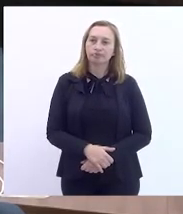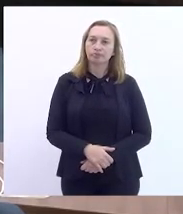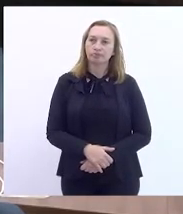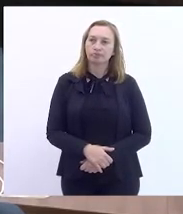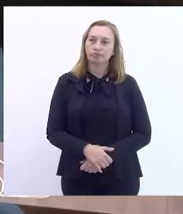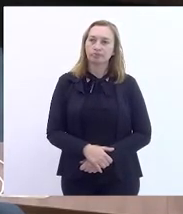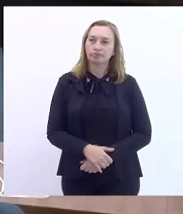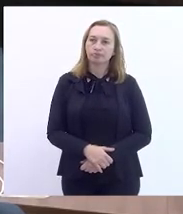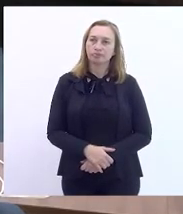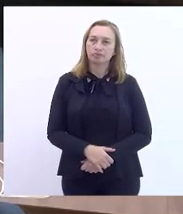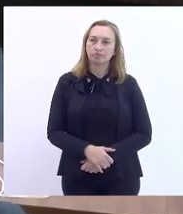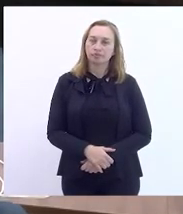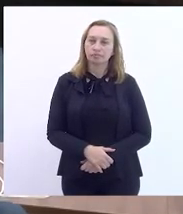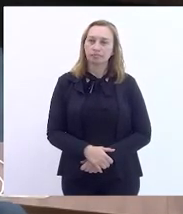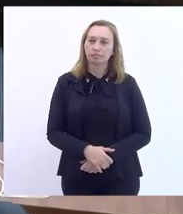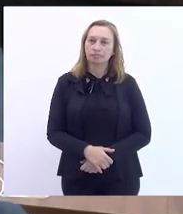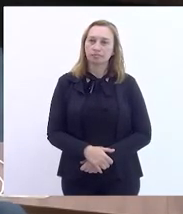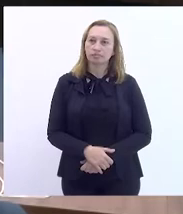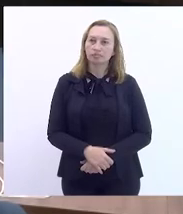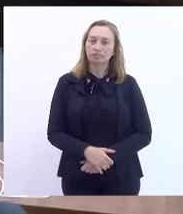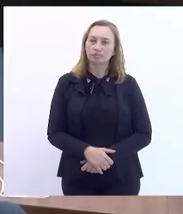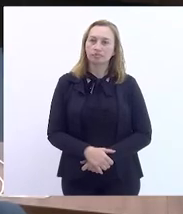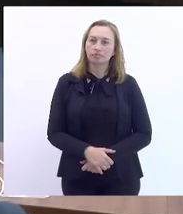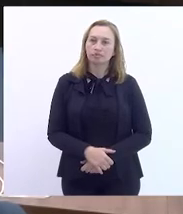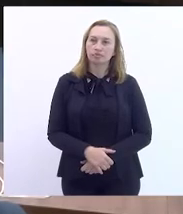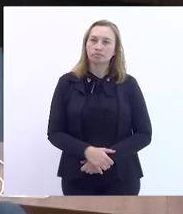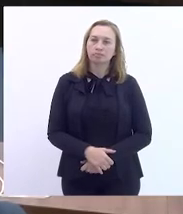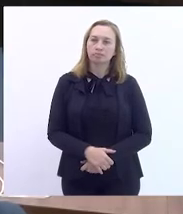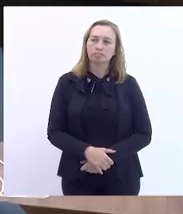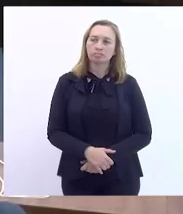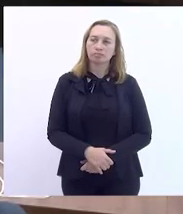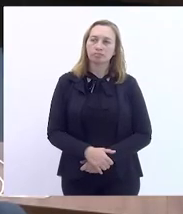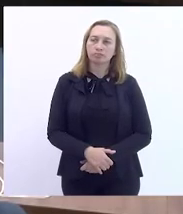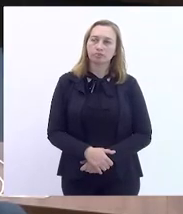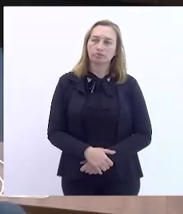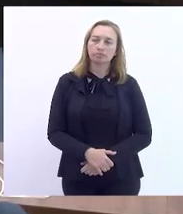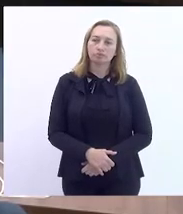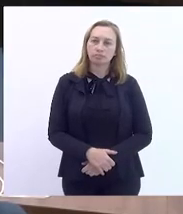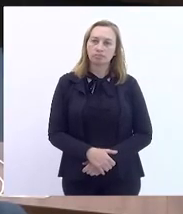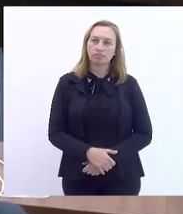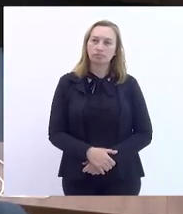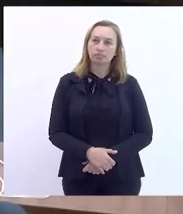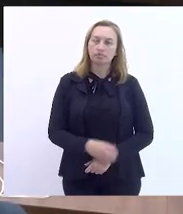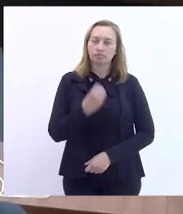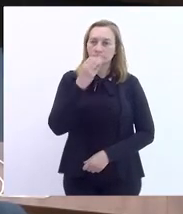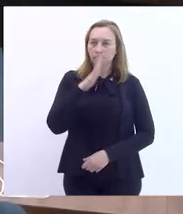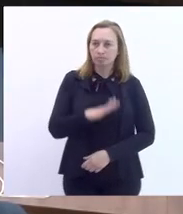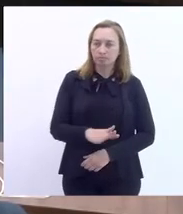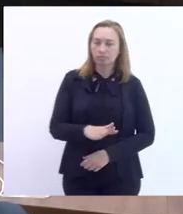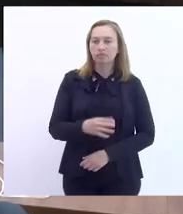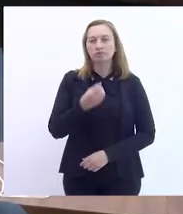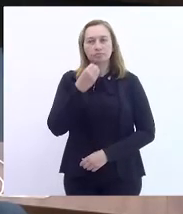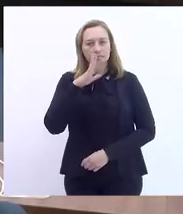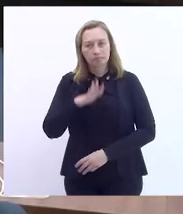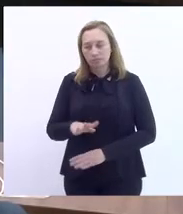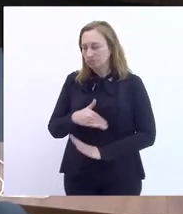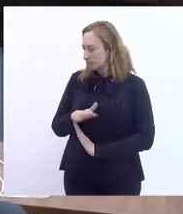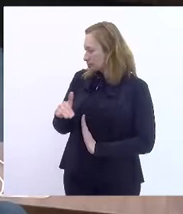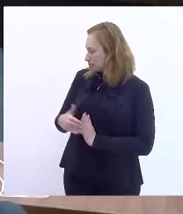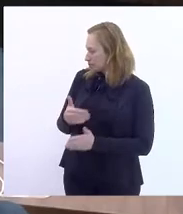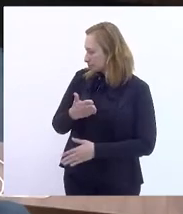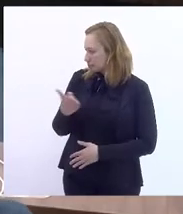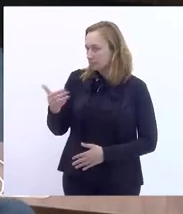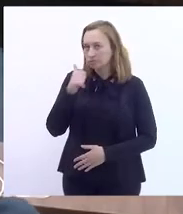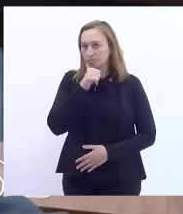G1 Só não tá melhor Boa tarde Boa tarde a todos